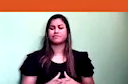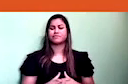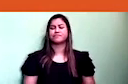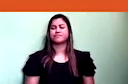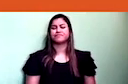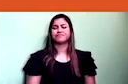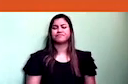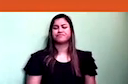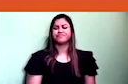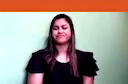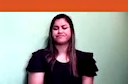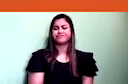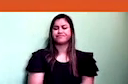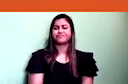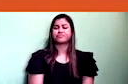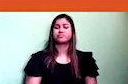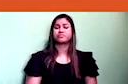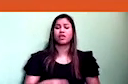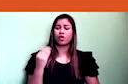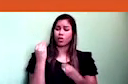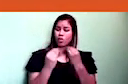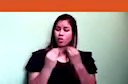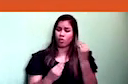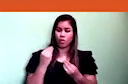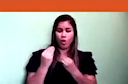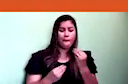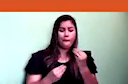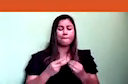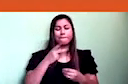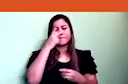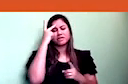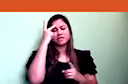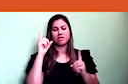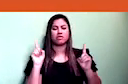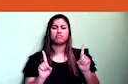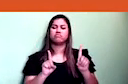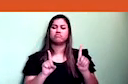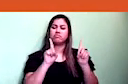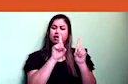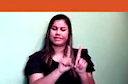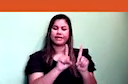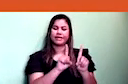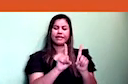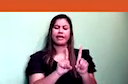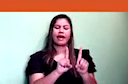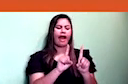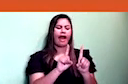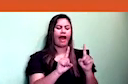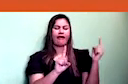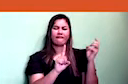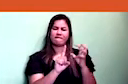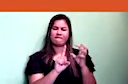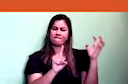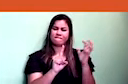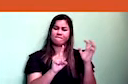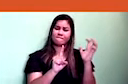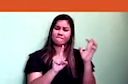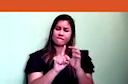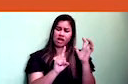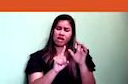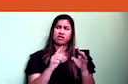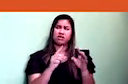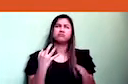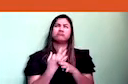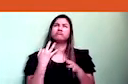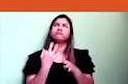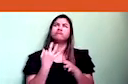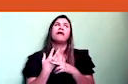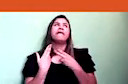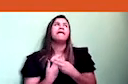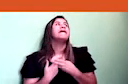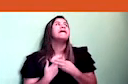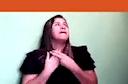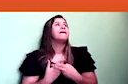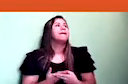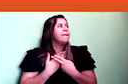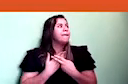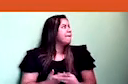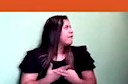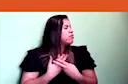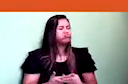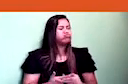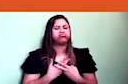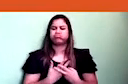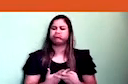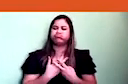problemas, e aí, inevitavelmente, elas acabam testando a nossa paciência, né? E aí vão desde situações do dia a dia